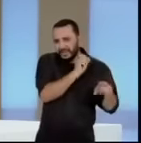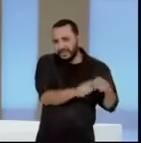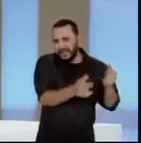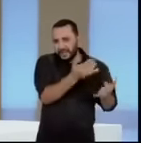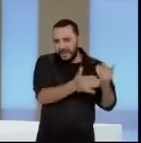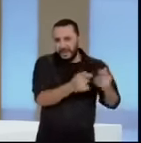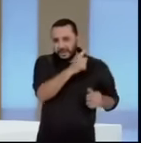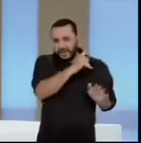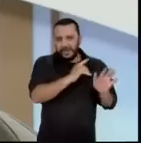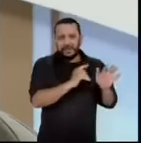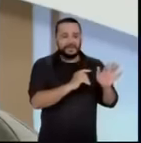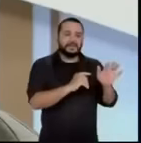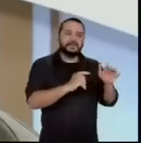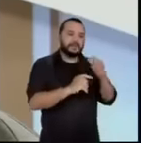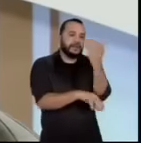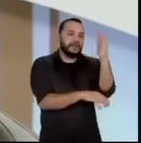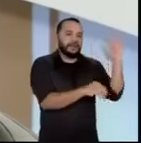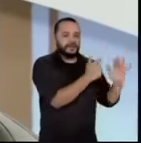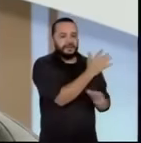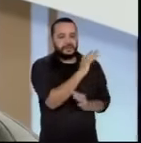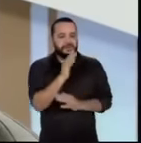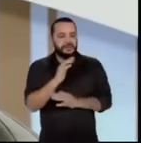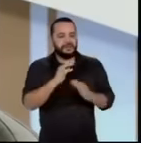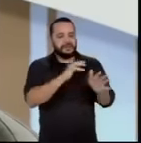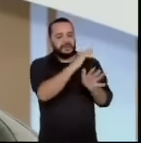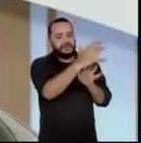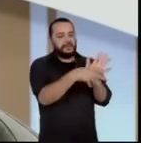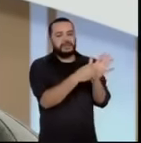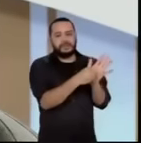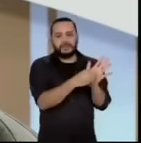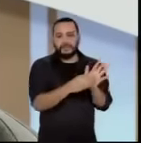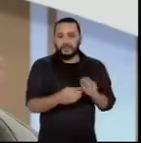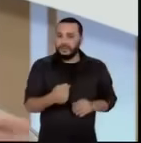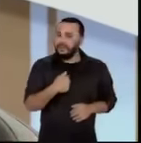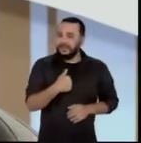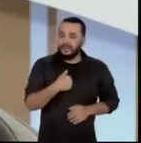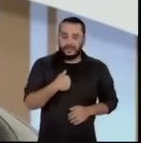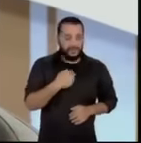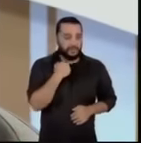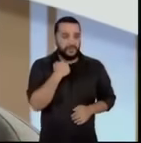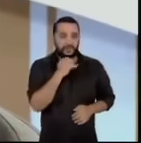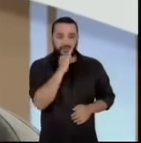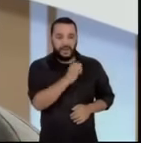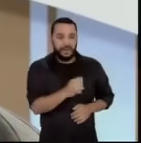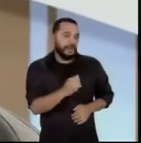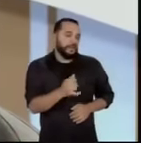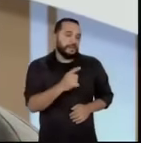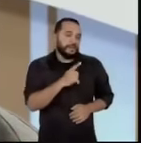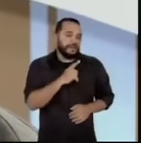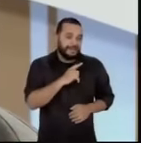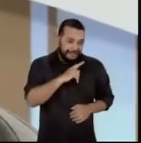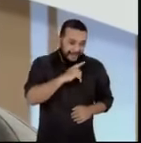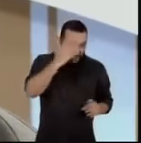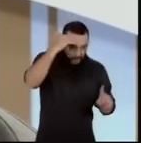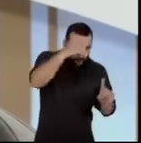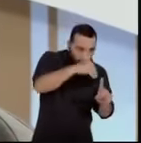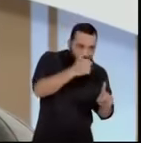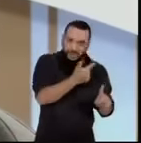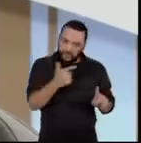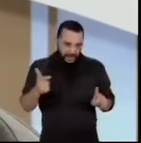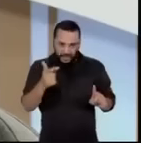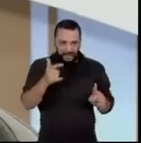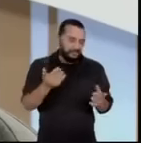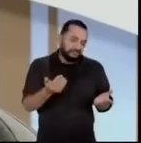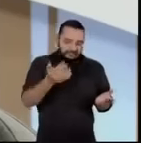na Amazônia. Veja, eu não posso dizer que tem algum papel, que tem, que não tem. Enfim, acho que a investigação que a Polícia